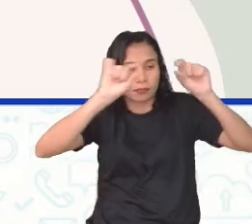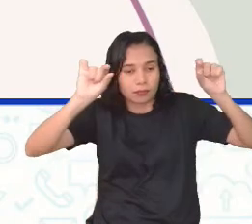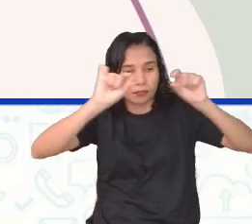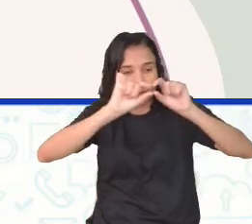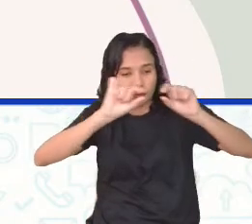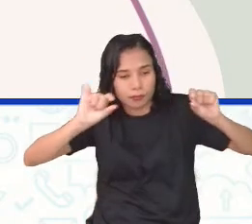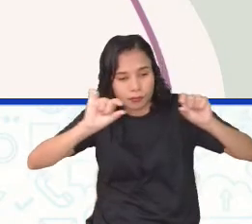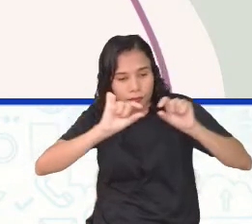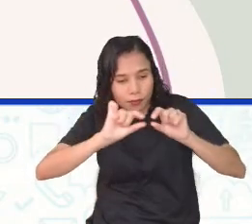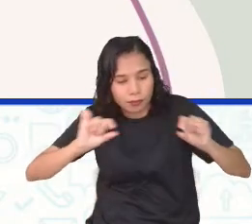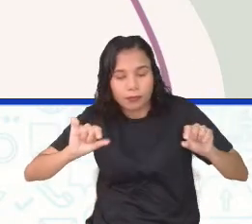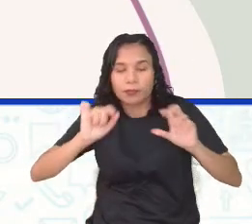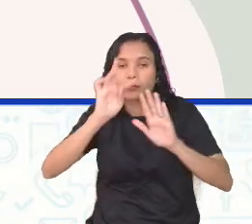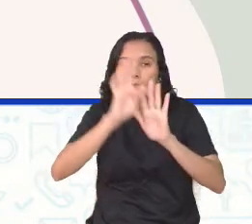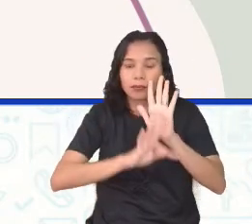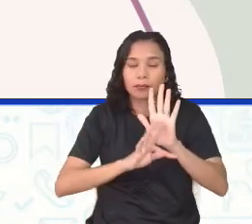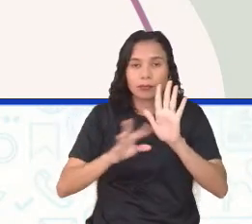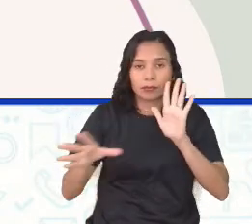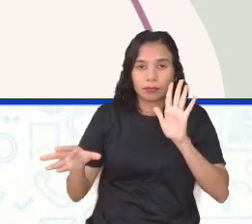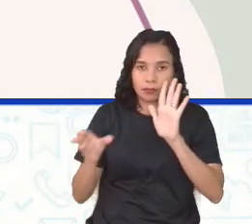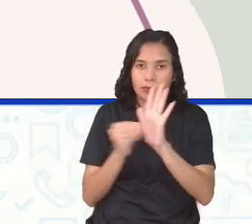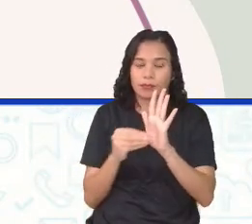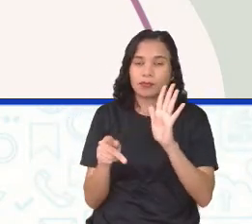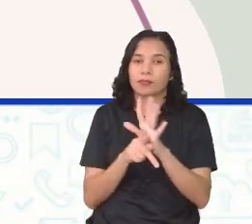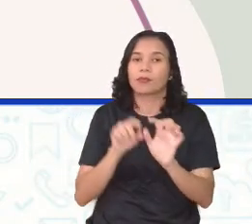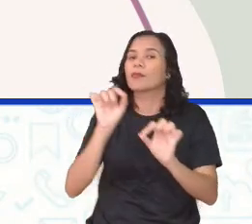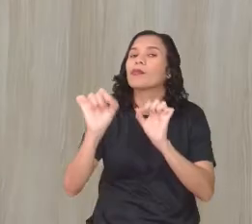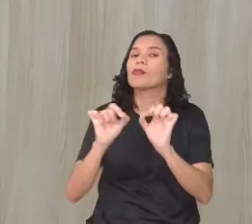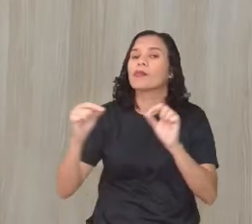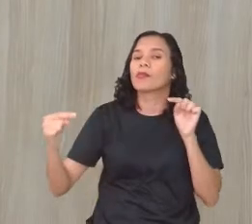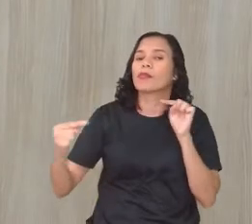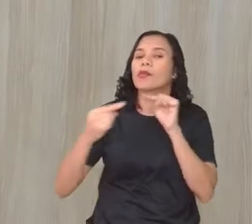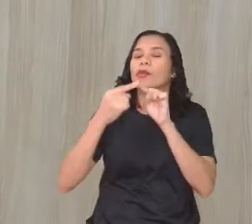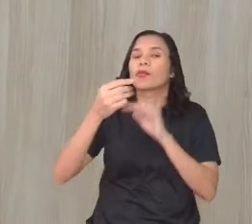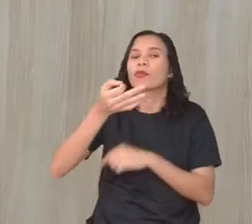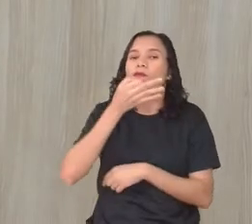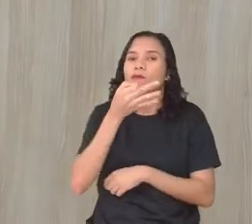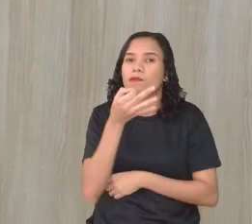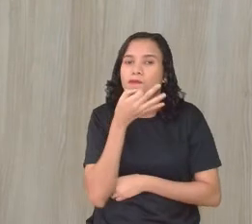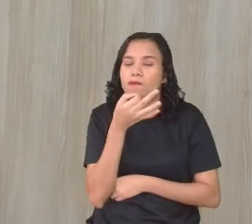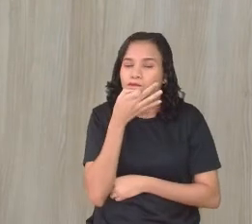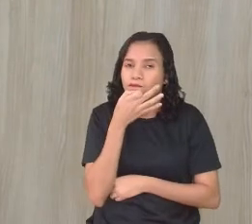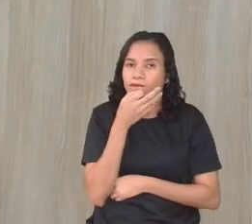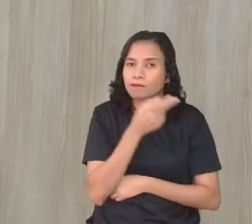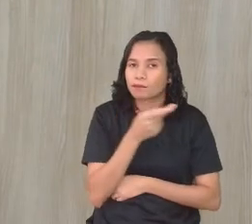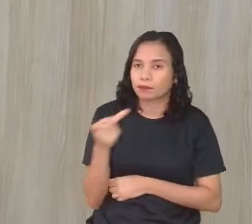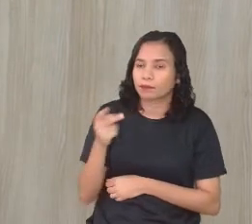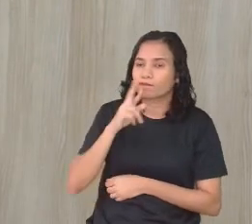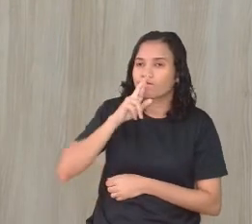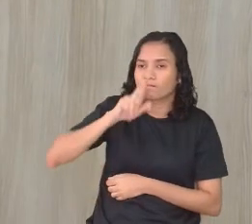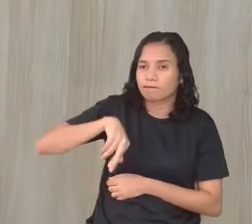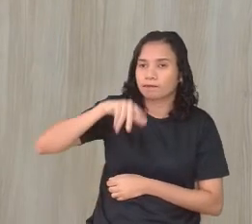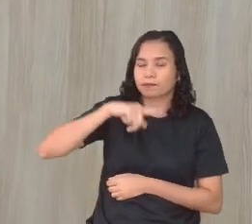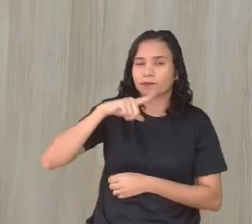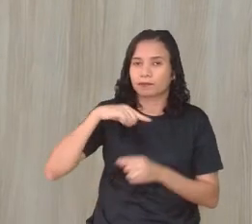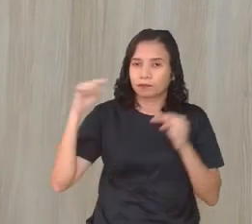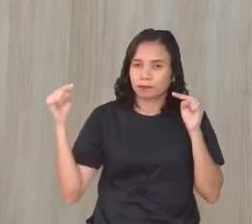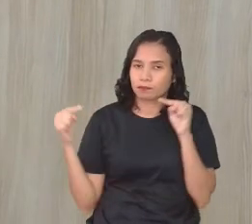pequenos trechinhos que estão inseridos no texto. E aí, qual a letra que vocês acham que está